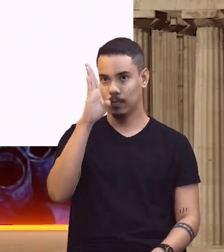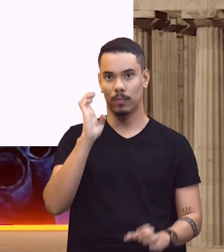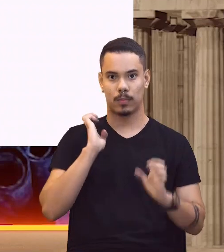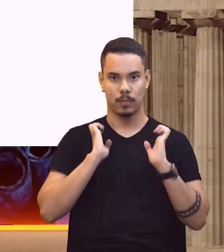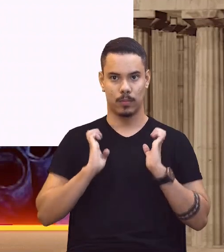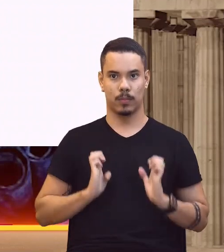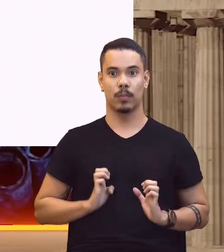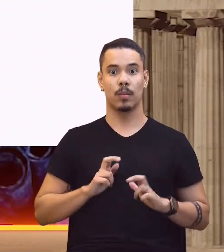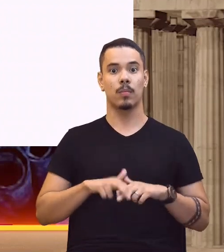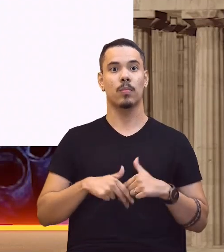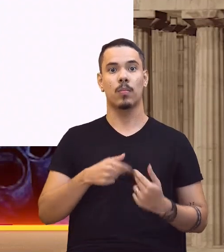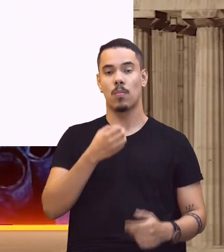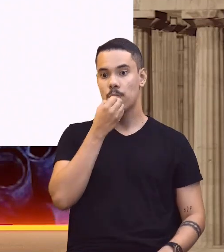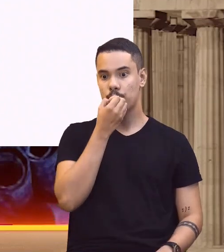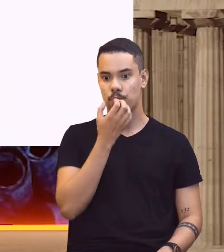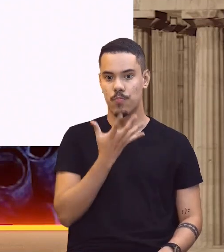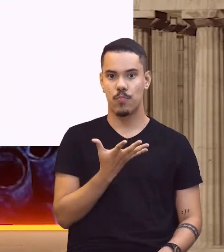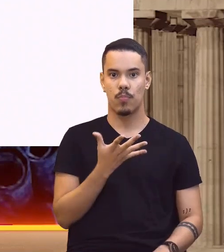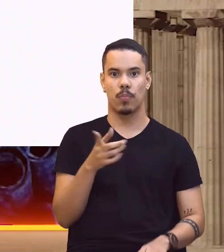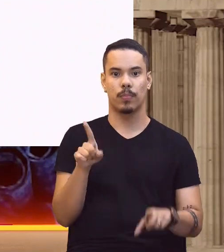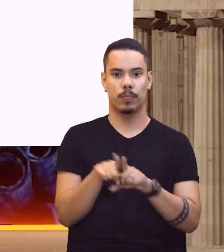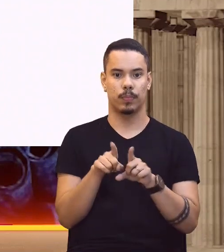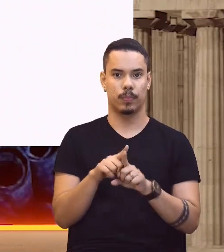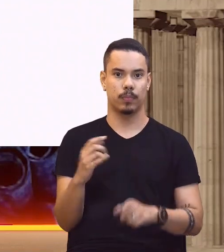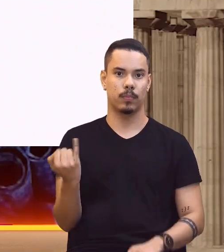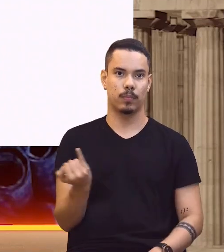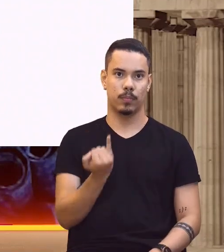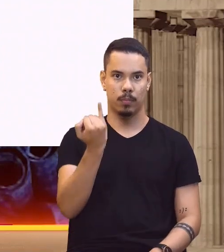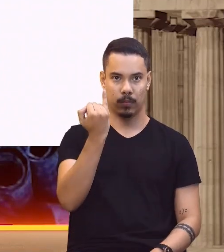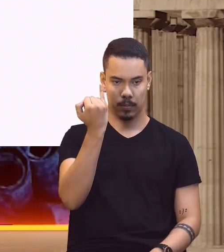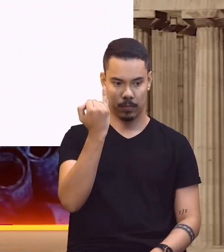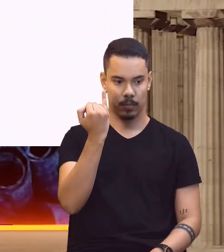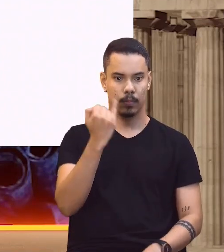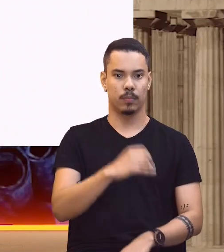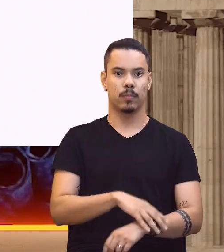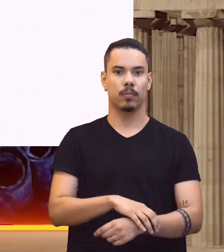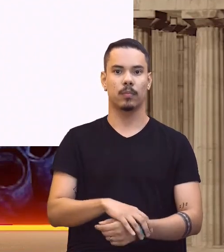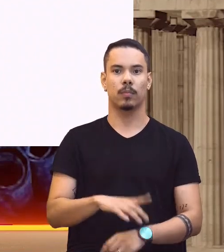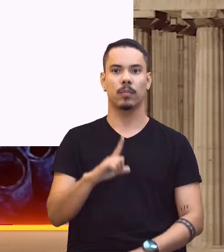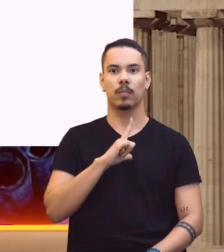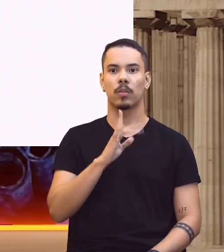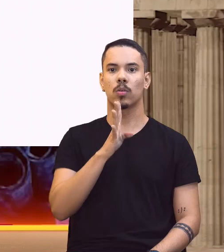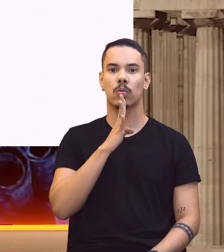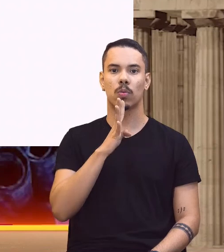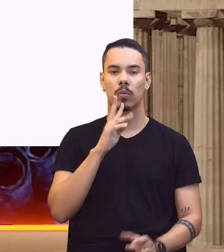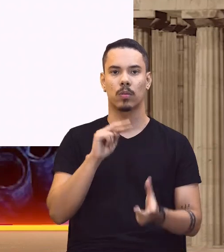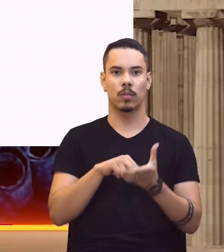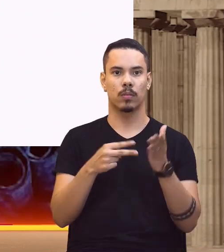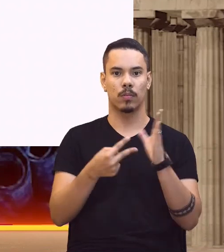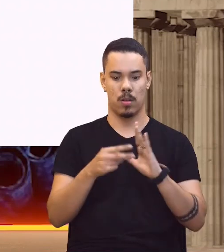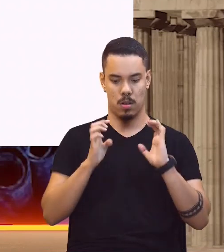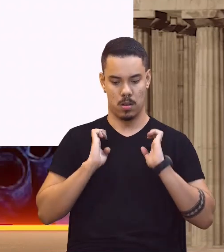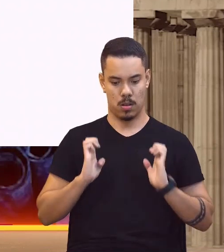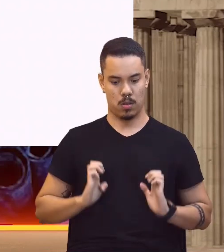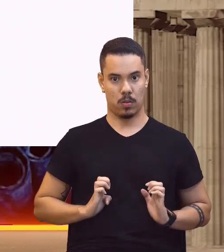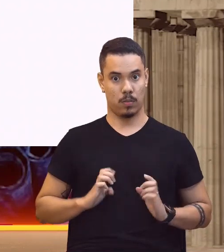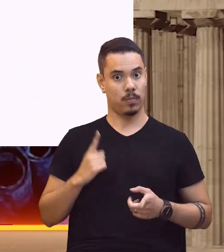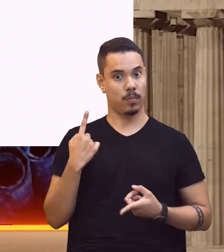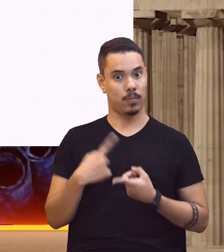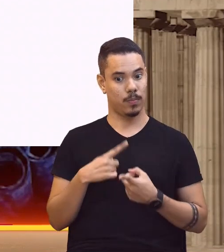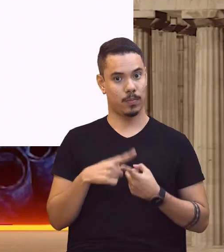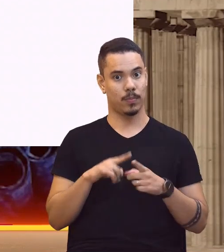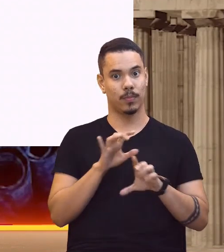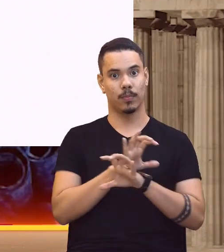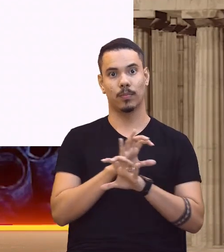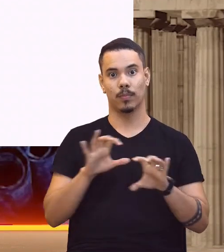é bom e é importante a gente ter o conhecimento do que seja a ética, porque assim a gente vai